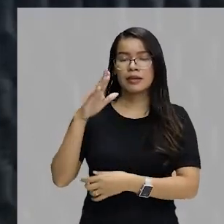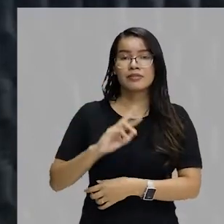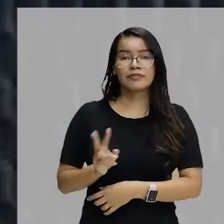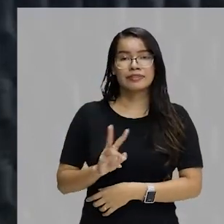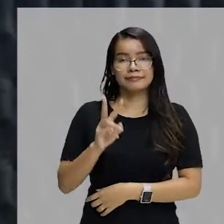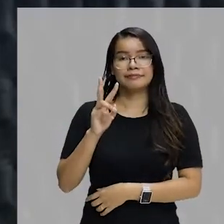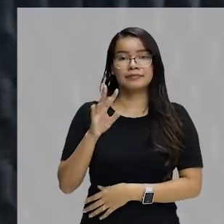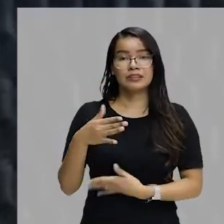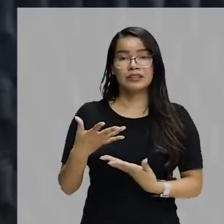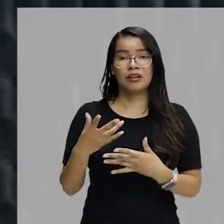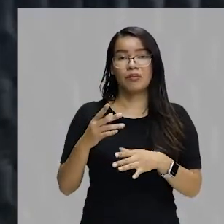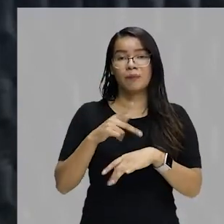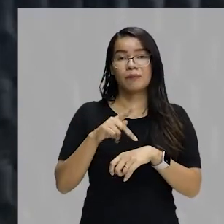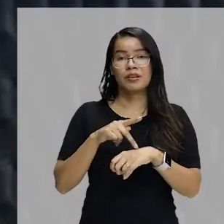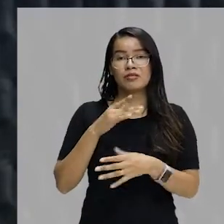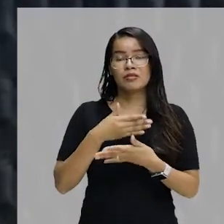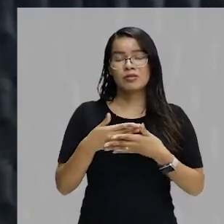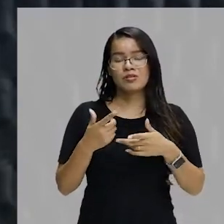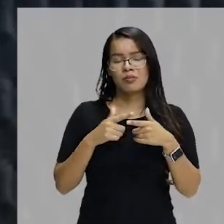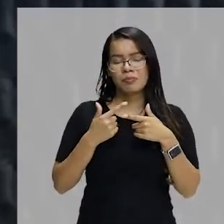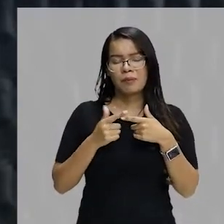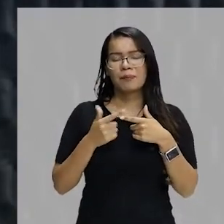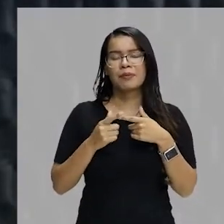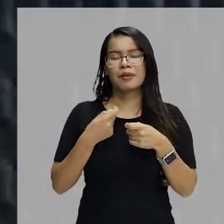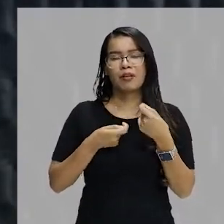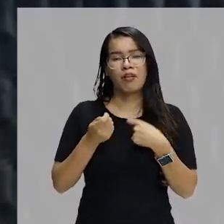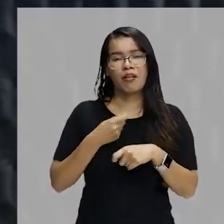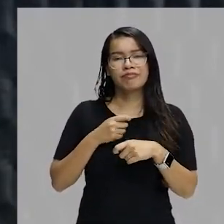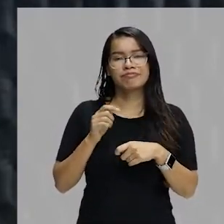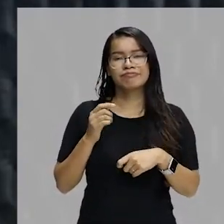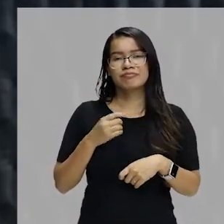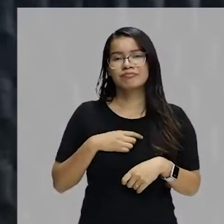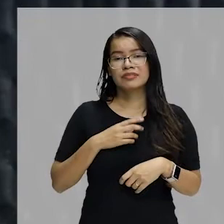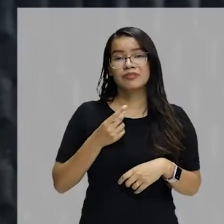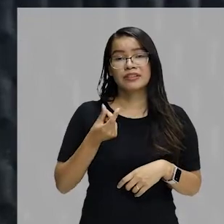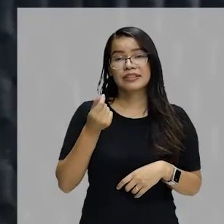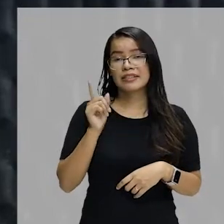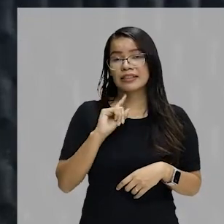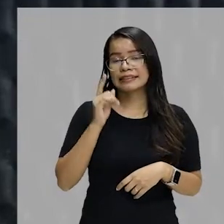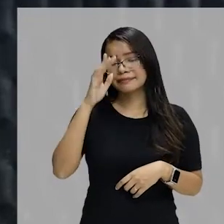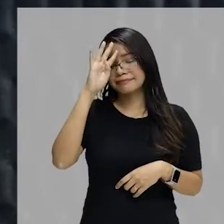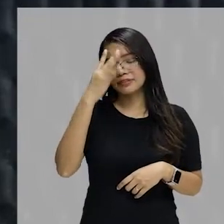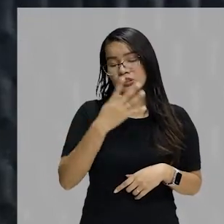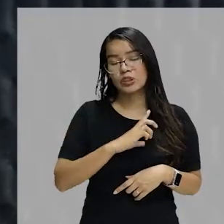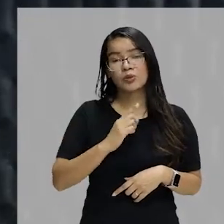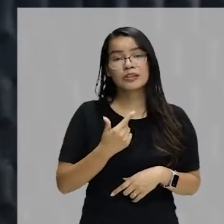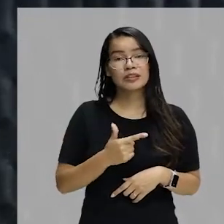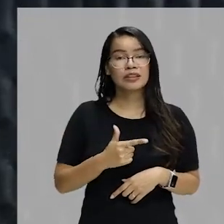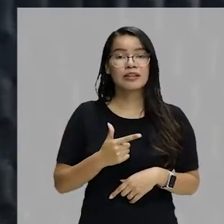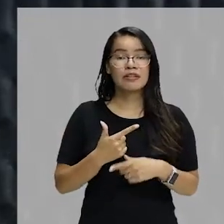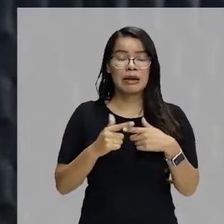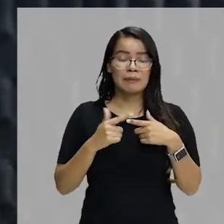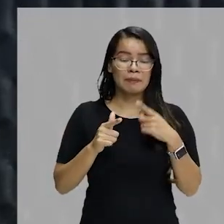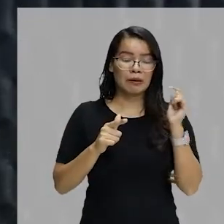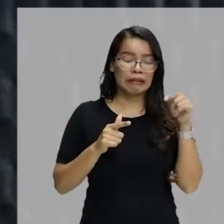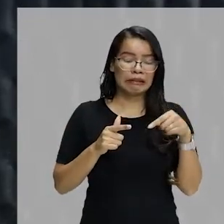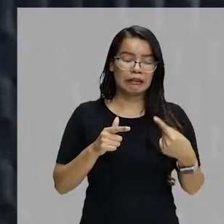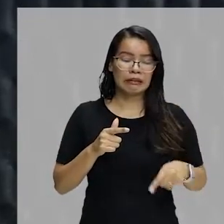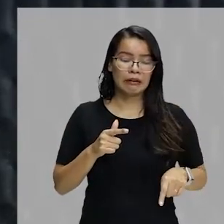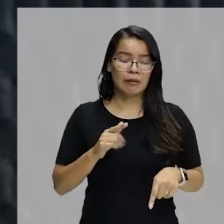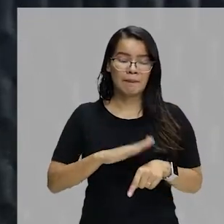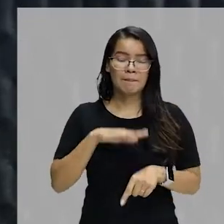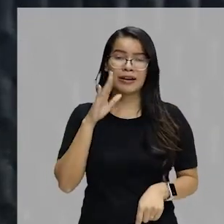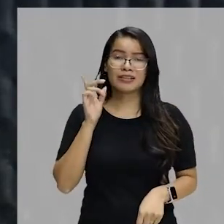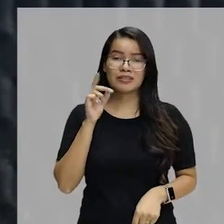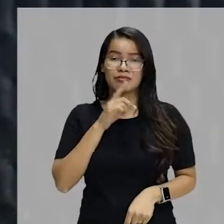país mergulhou numa crise econômica e financeira e ele não solucionou esse problema. Essa crise foi aprofundada, então isso desgastou